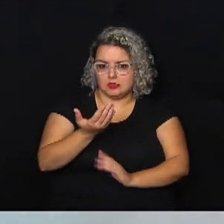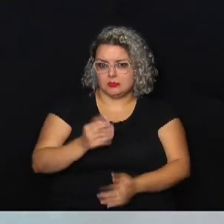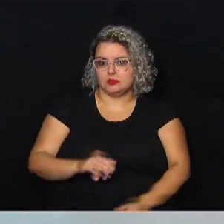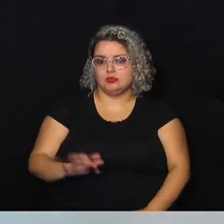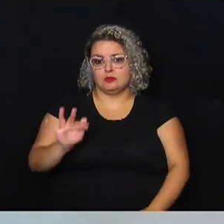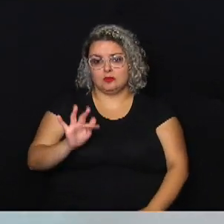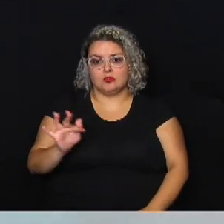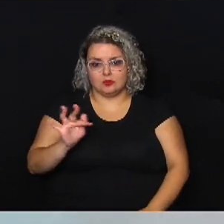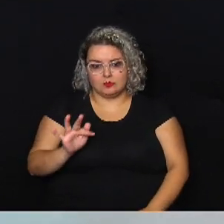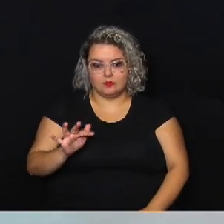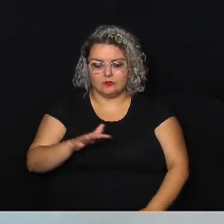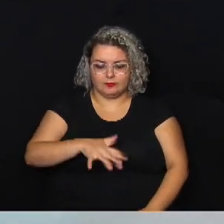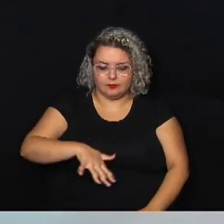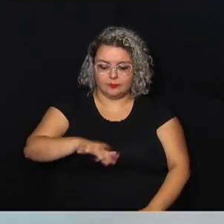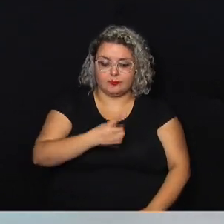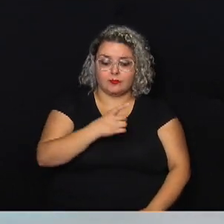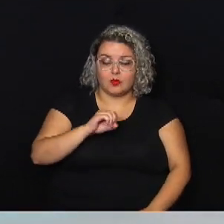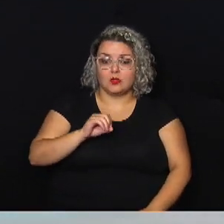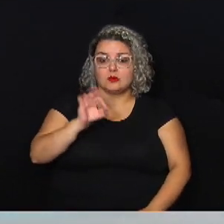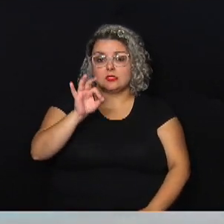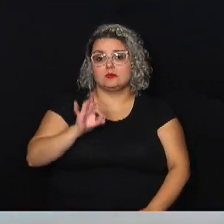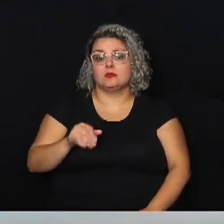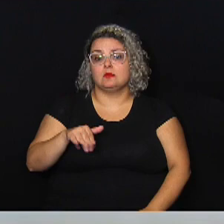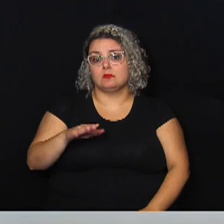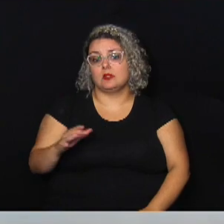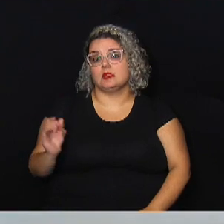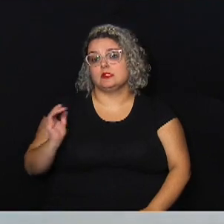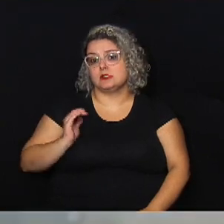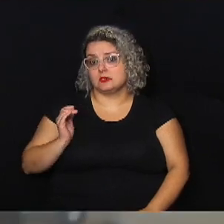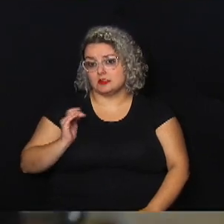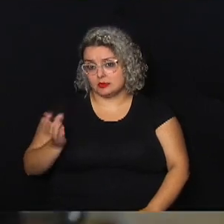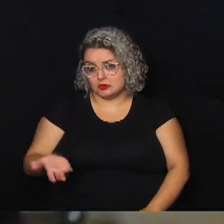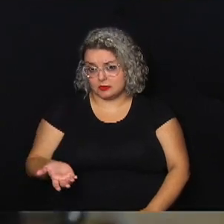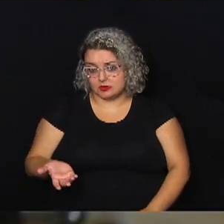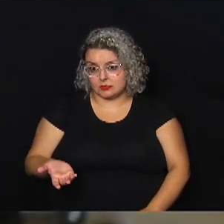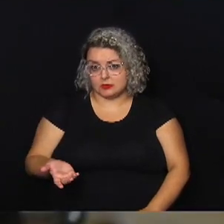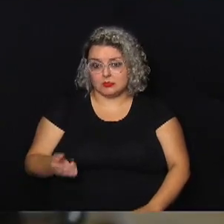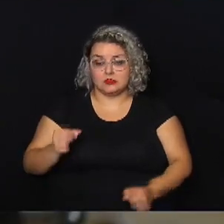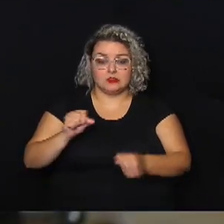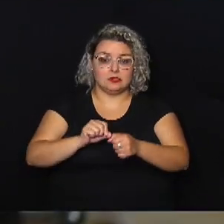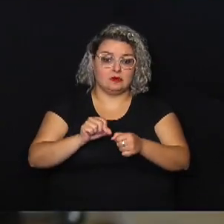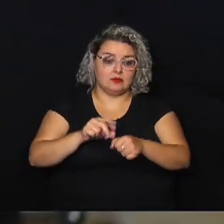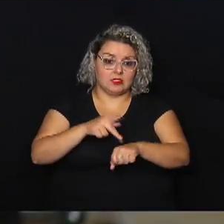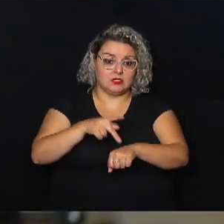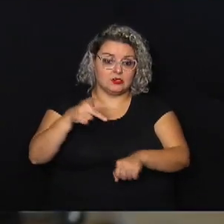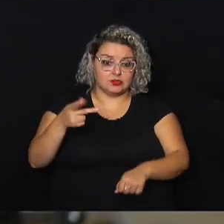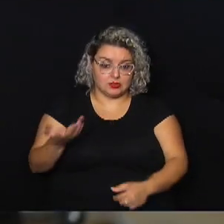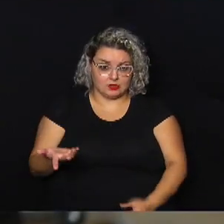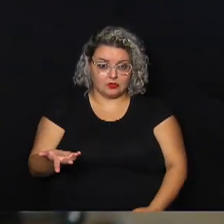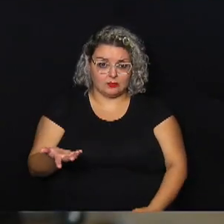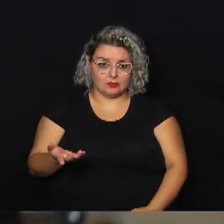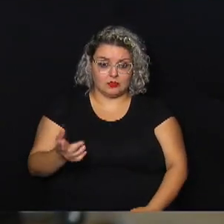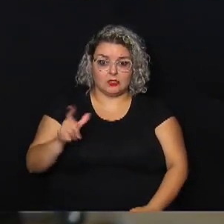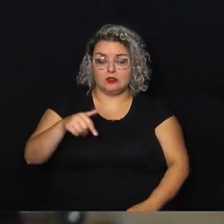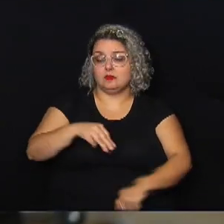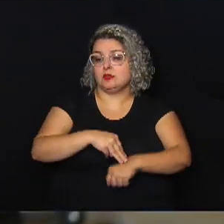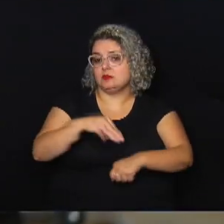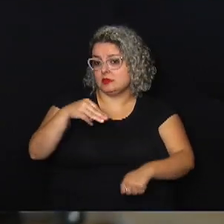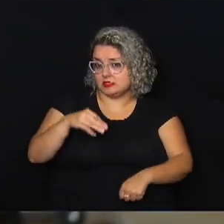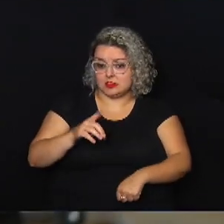na faixa dos 10% mais ricos. E aí, se você faz a pós-graduação, digamos, mestrado,